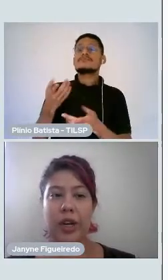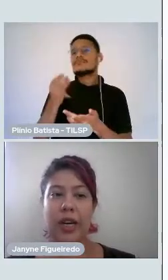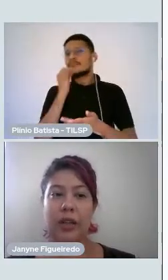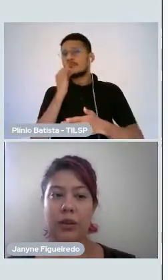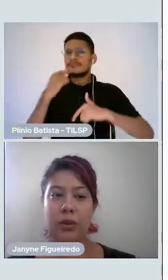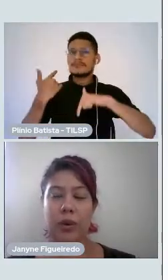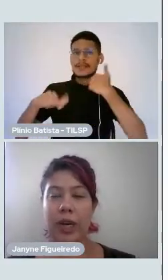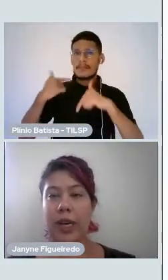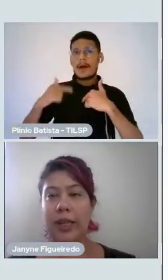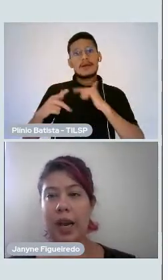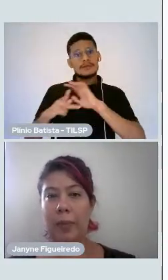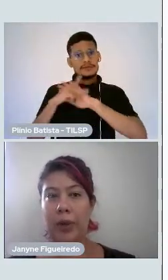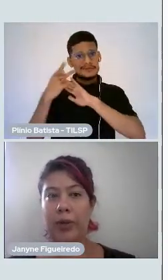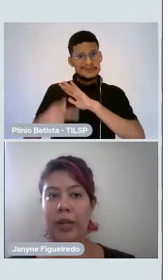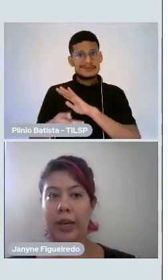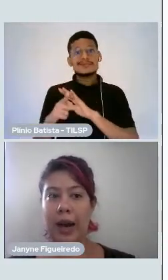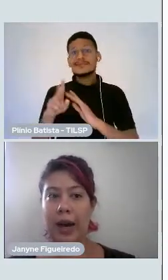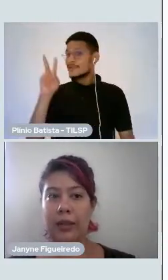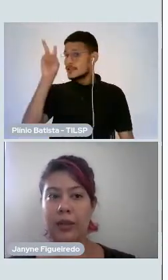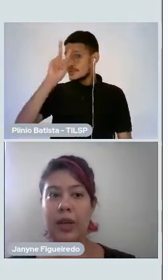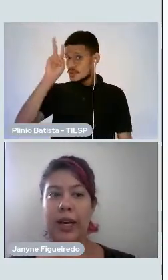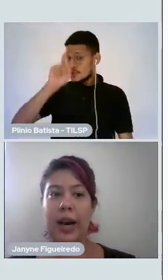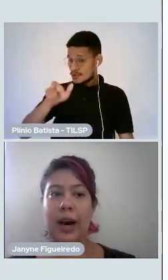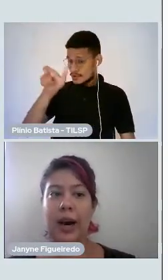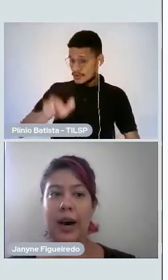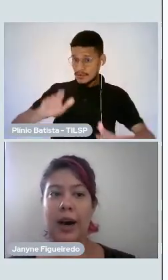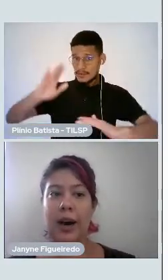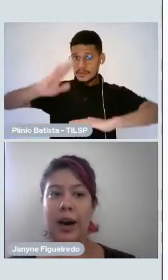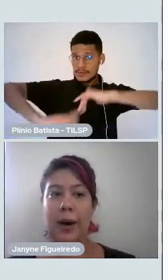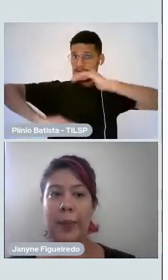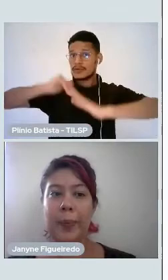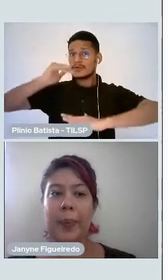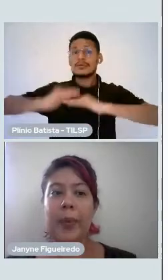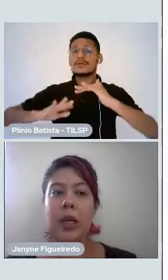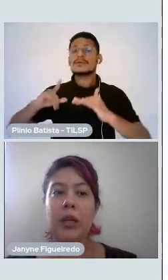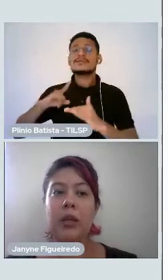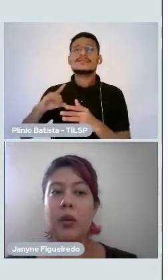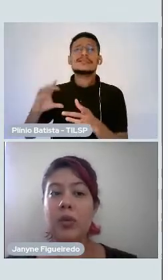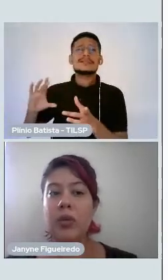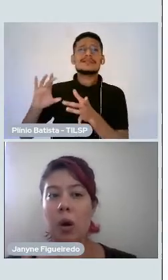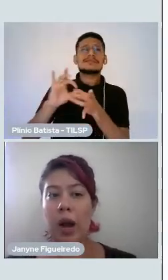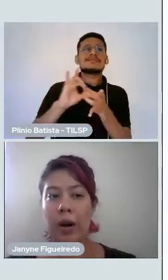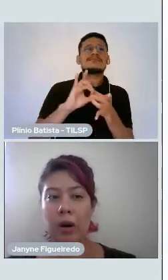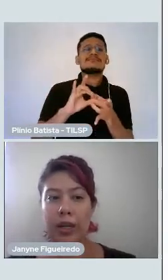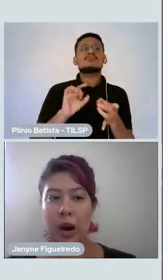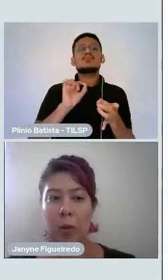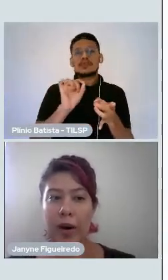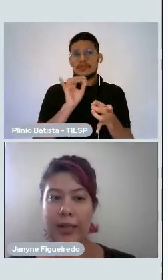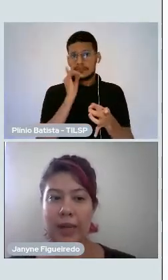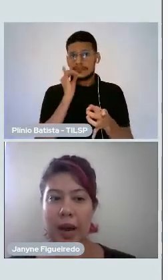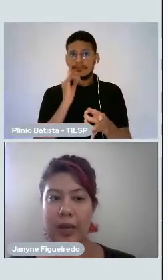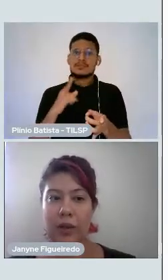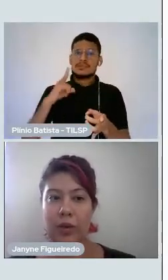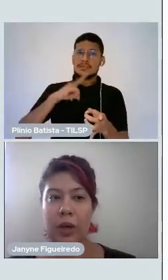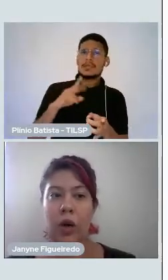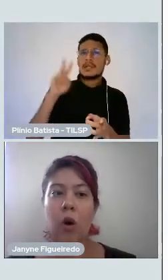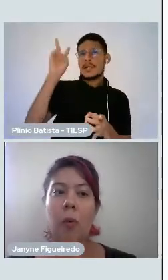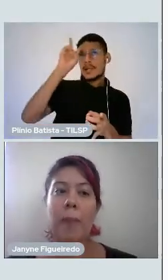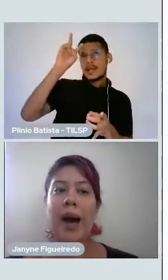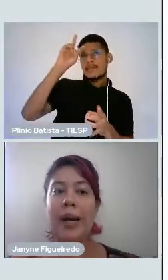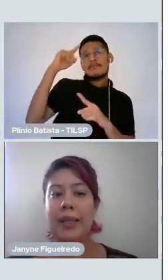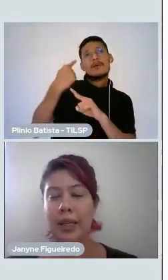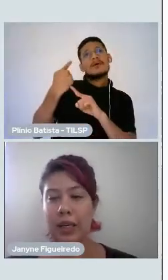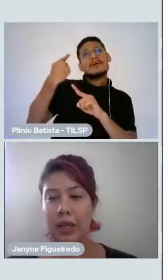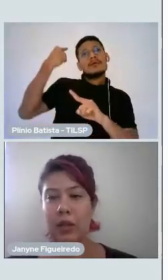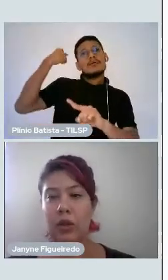que o historiador ele está muito ligado a não só recordar o passado,